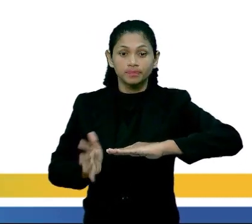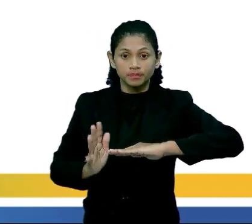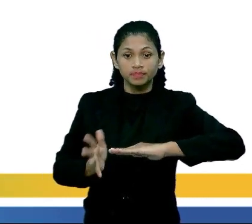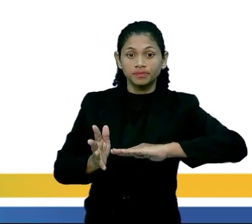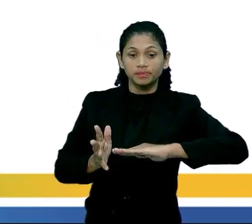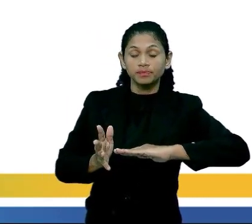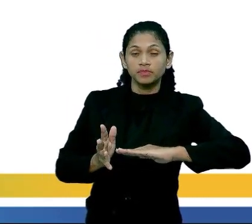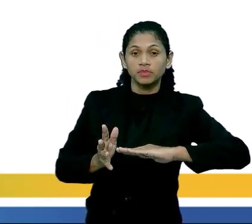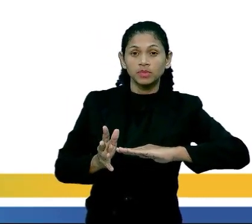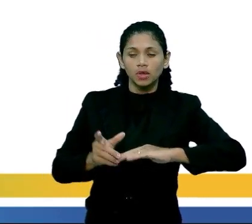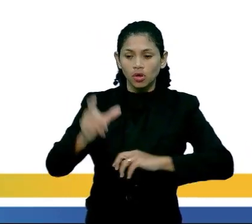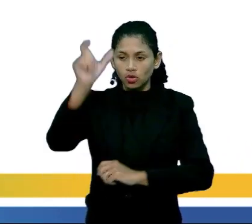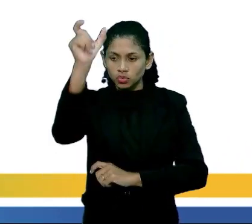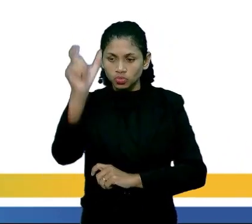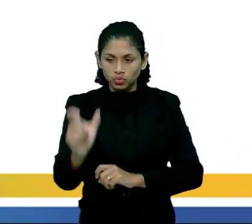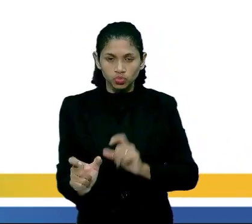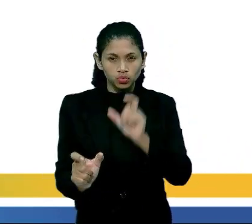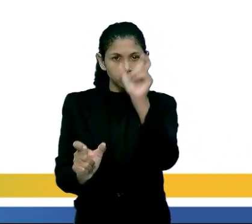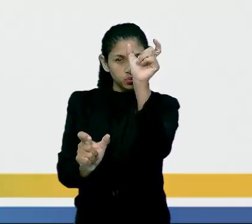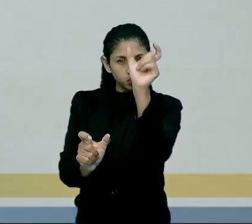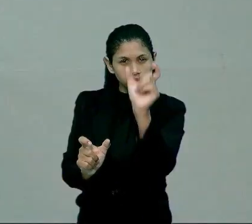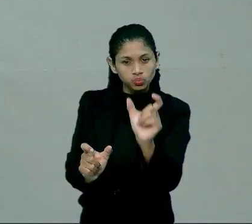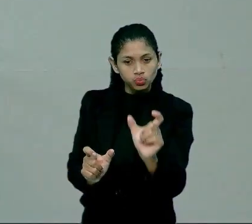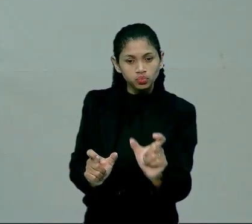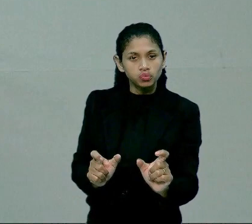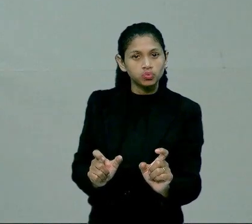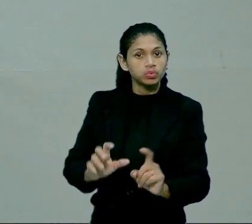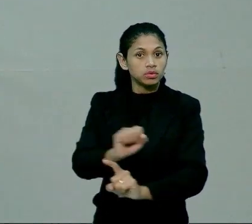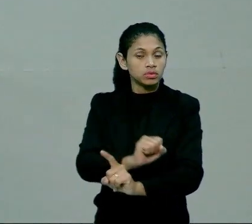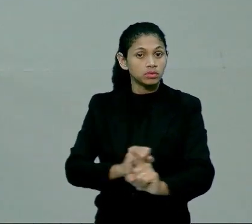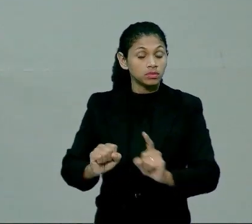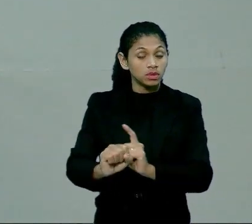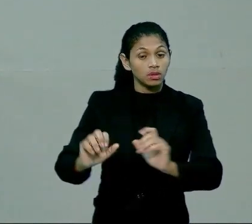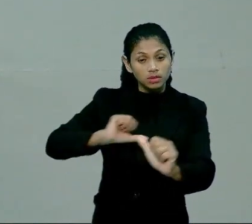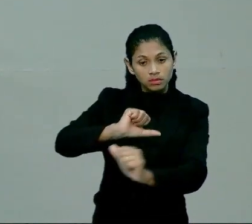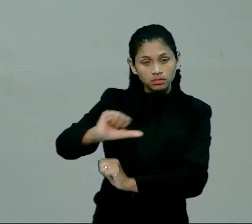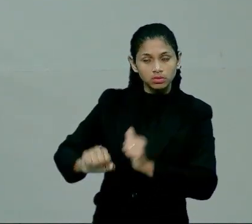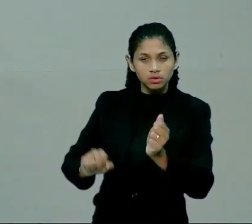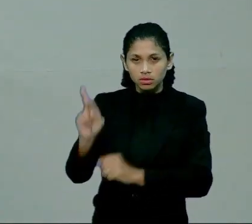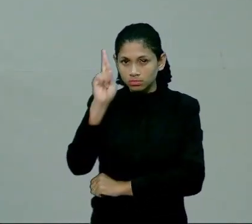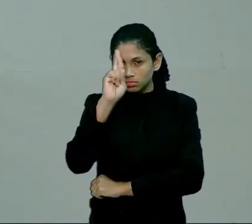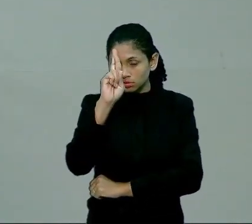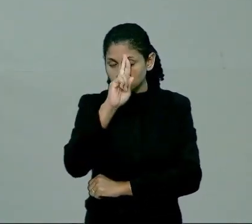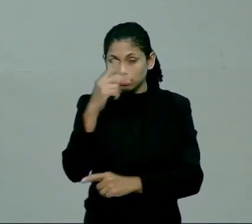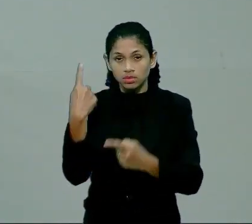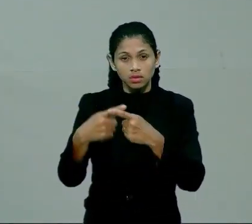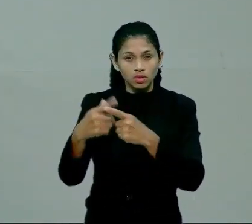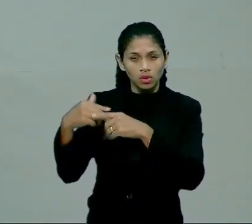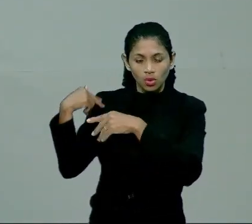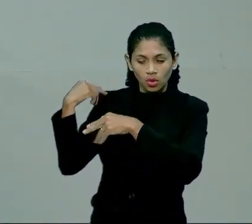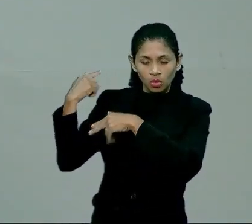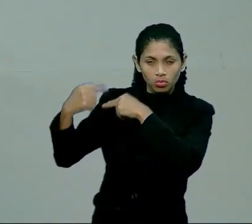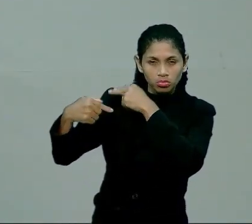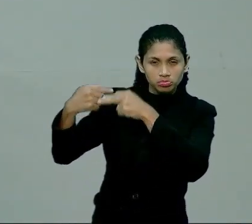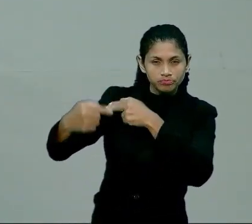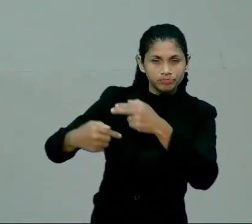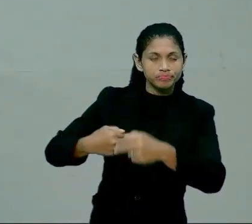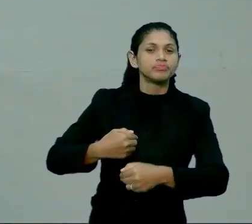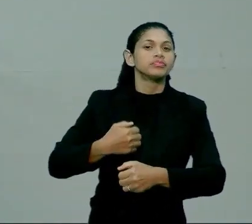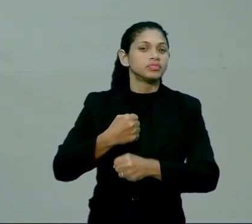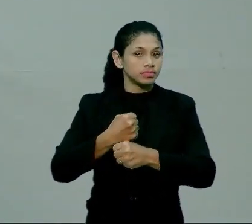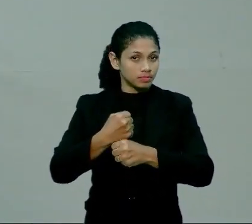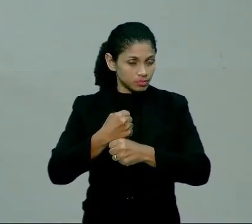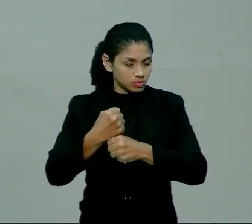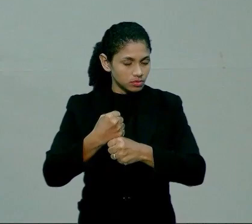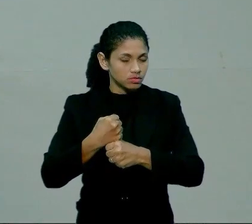contemporaneidade, que é o perfil social e a alteração histórica, porque ao longo dos anos o perfil e o padrão